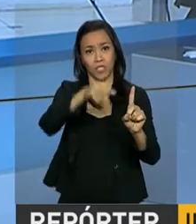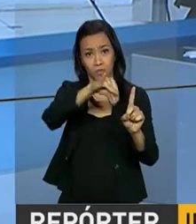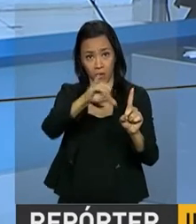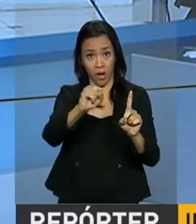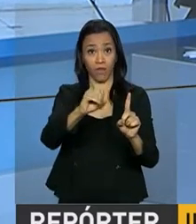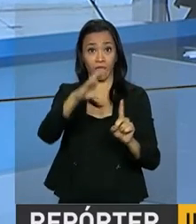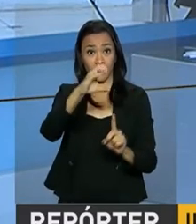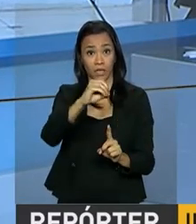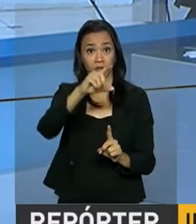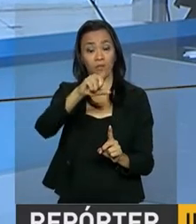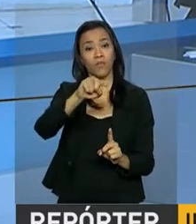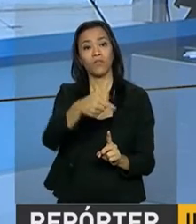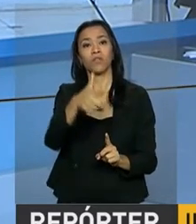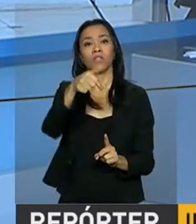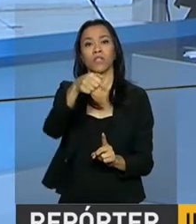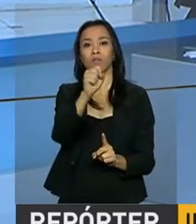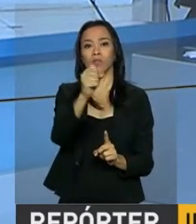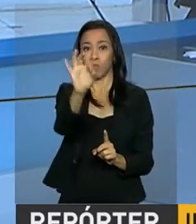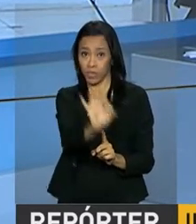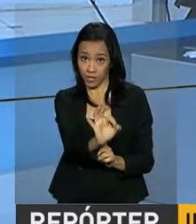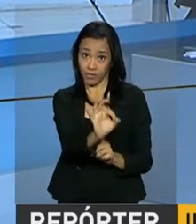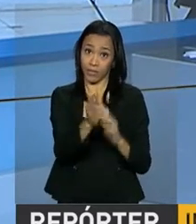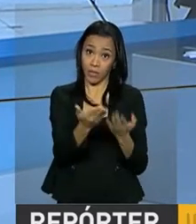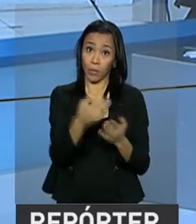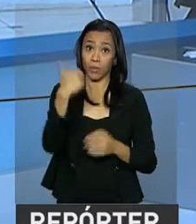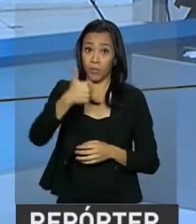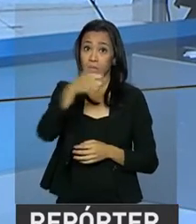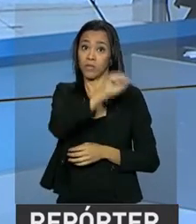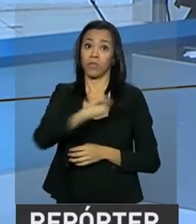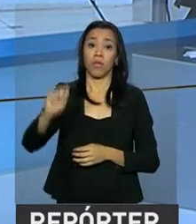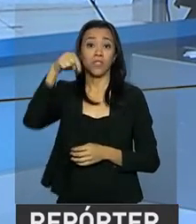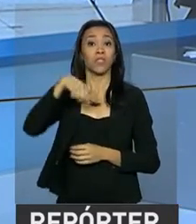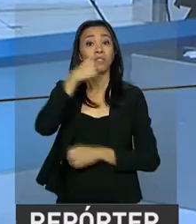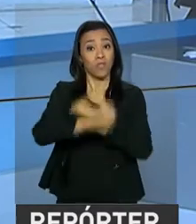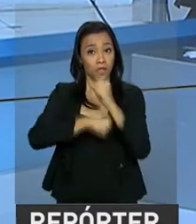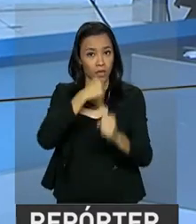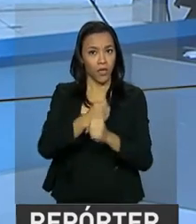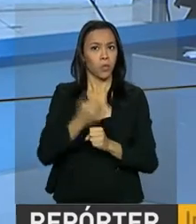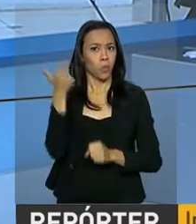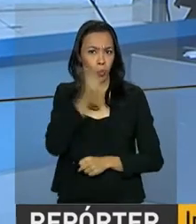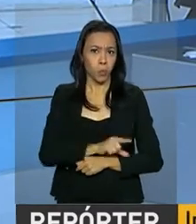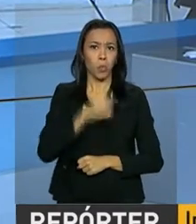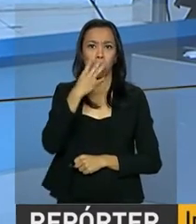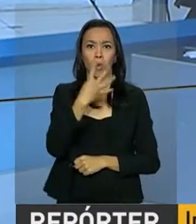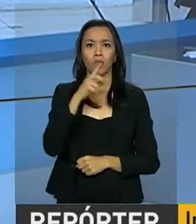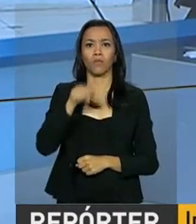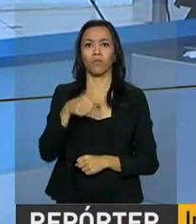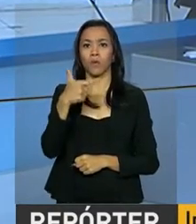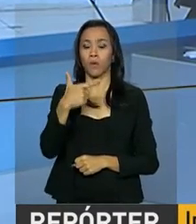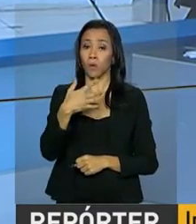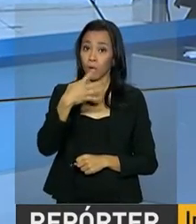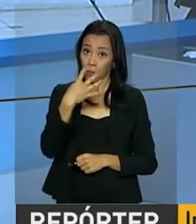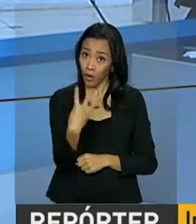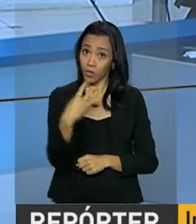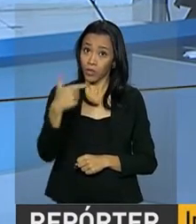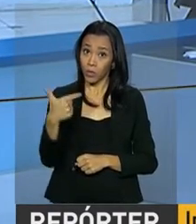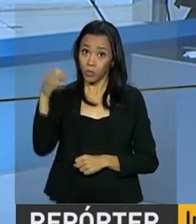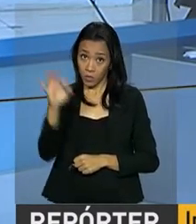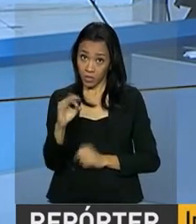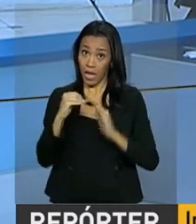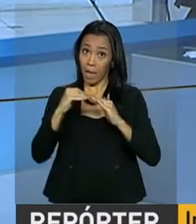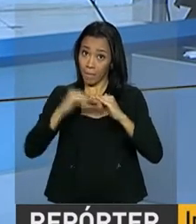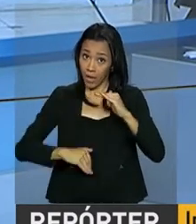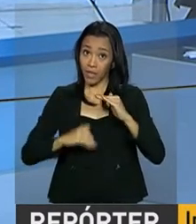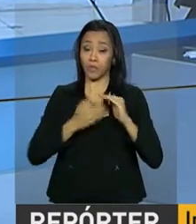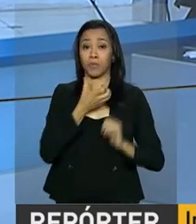0,78 por cento com isso o primeiro semestre do ano fechou em 4,42 por cento bem abaixo dos